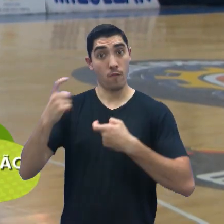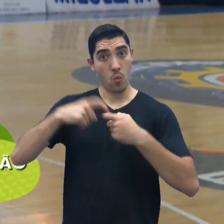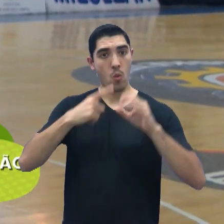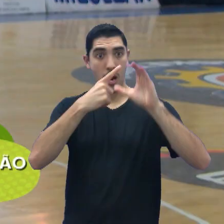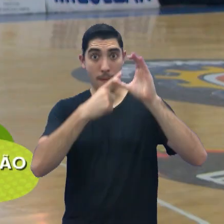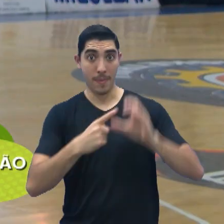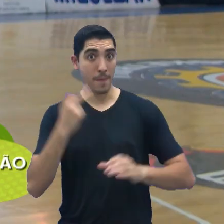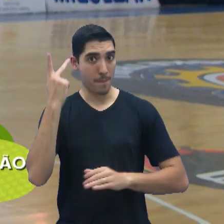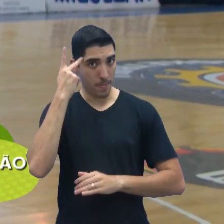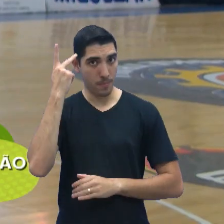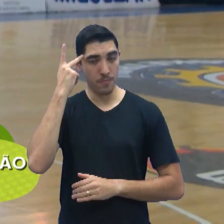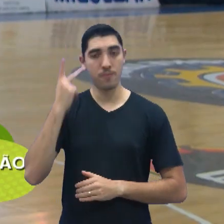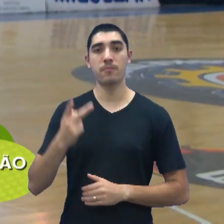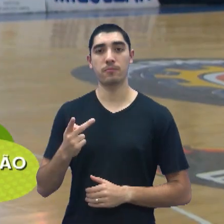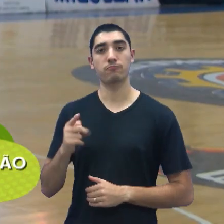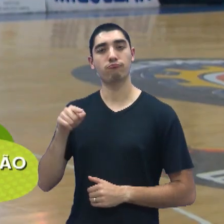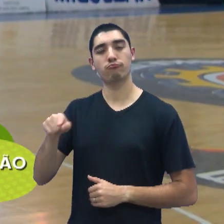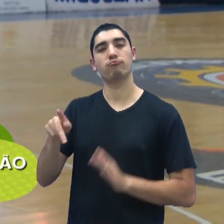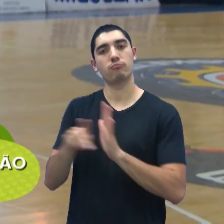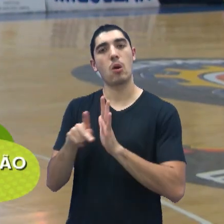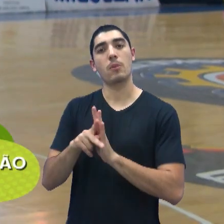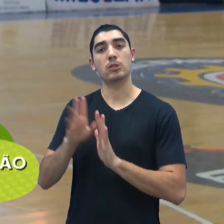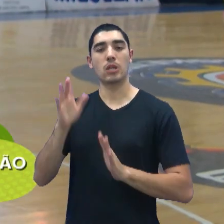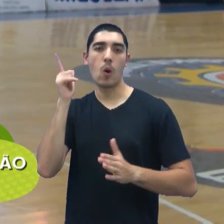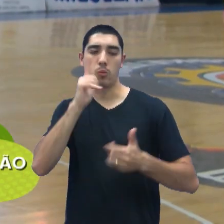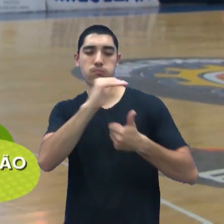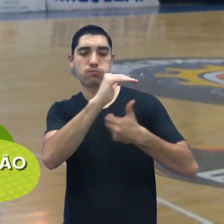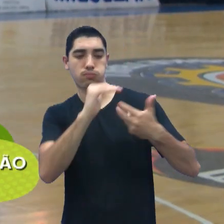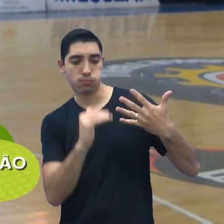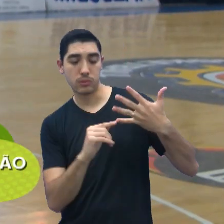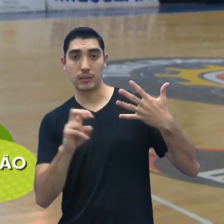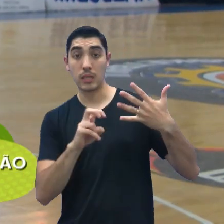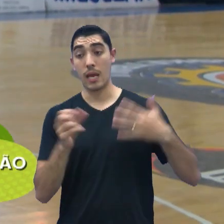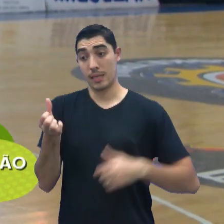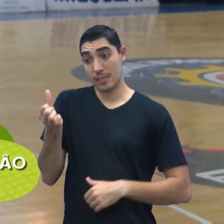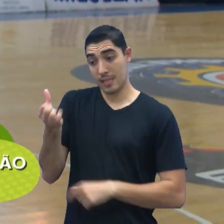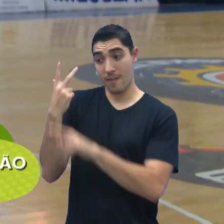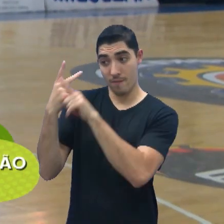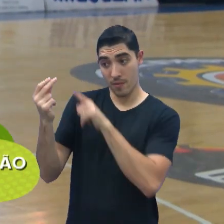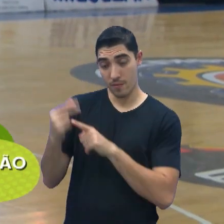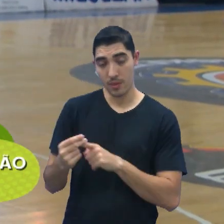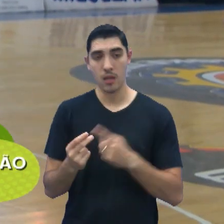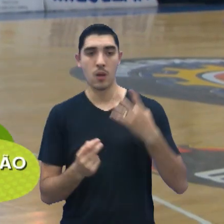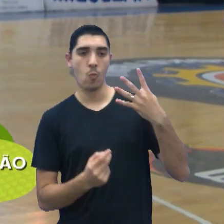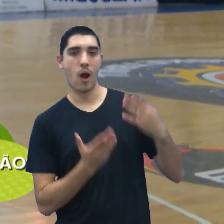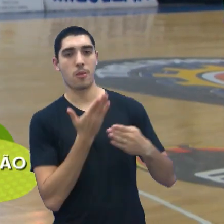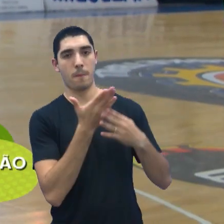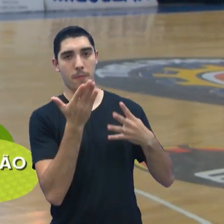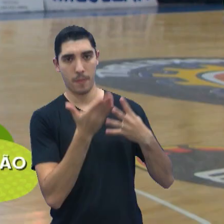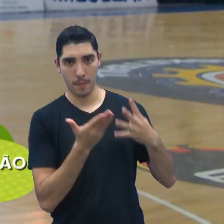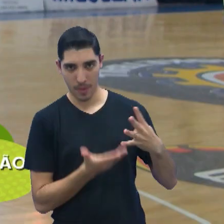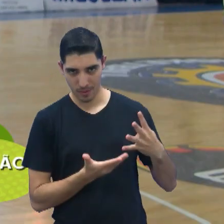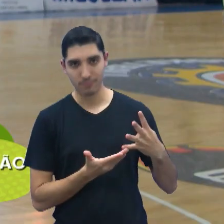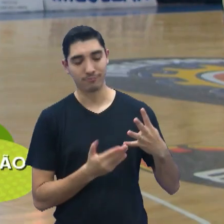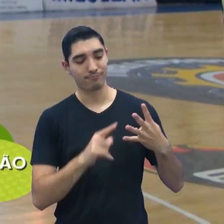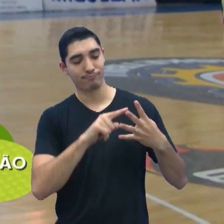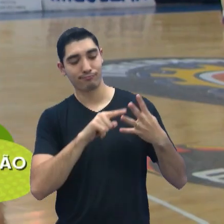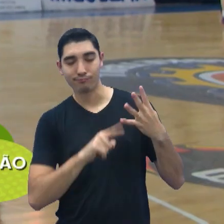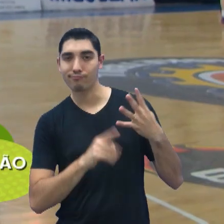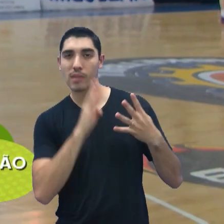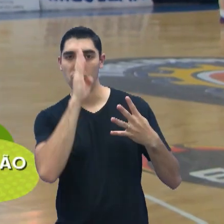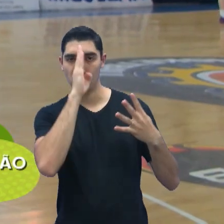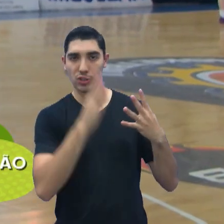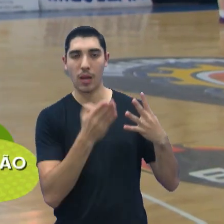depois de terminar a primeira fase na 5ª colocação, com 6 vitórias e 4 derrotas, né? Sendo as últimas 3 consecutivas. E a